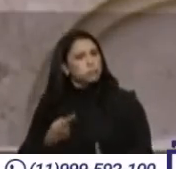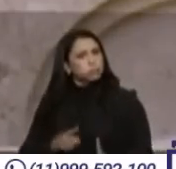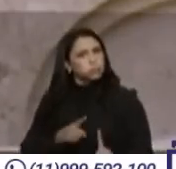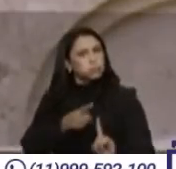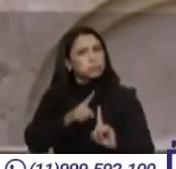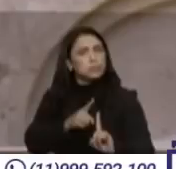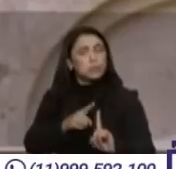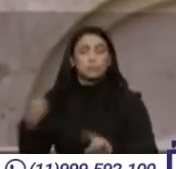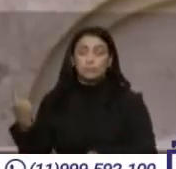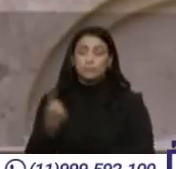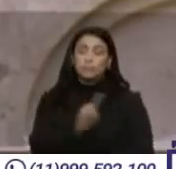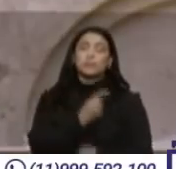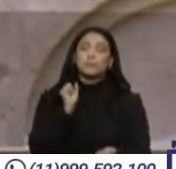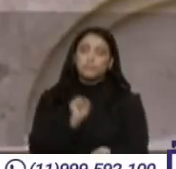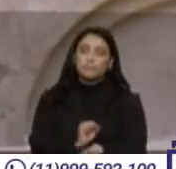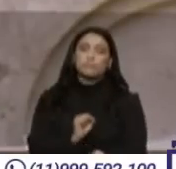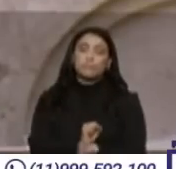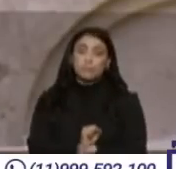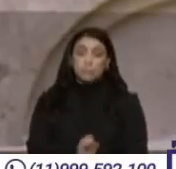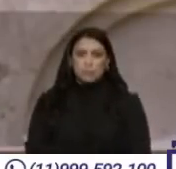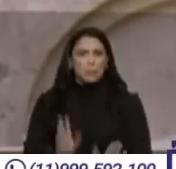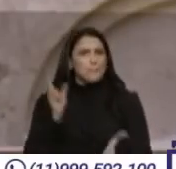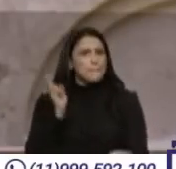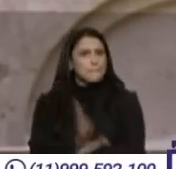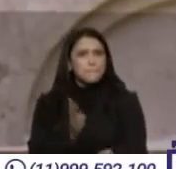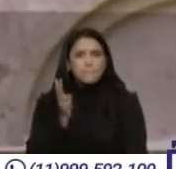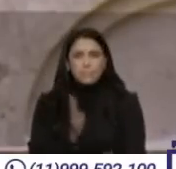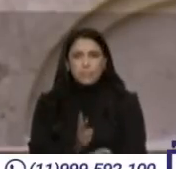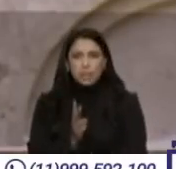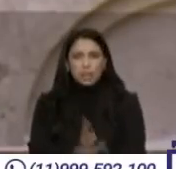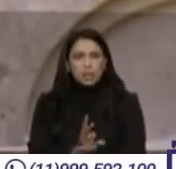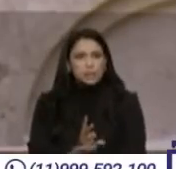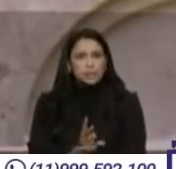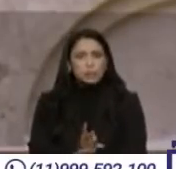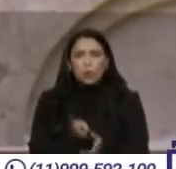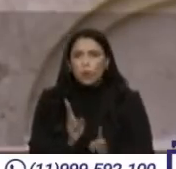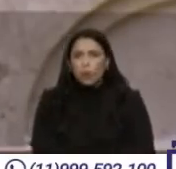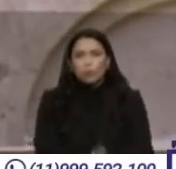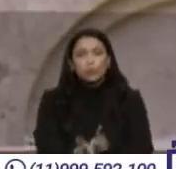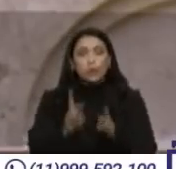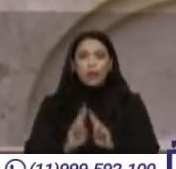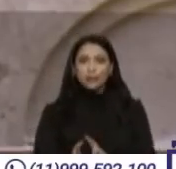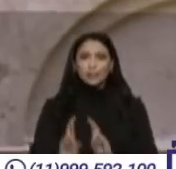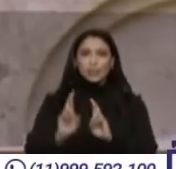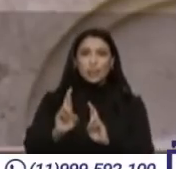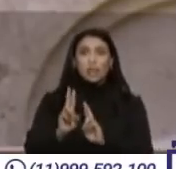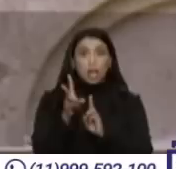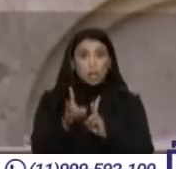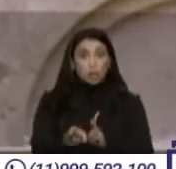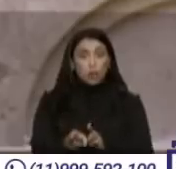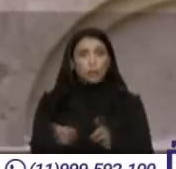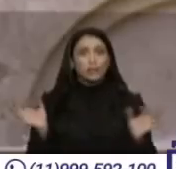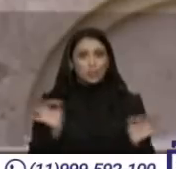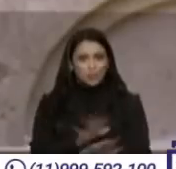desafios que nos aguardam, mas com os mesmos olhos de esperança com que encerramos o ano